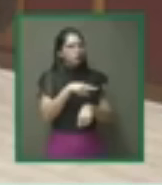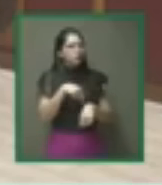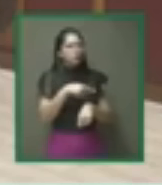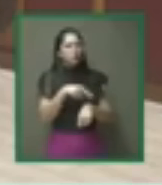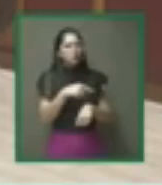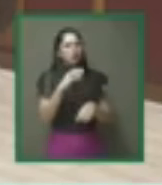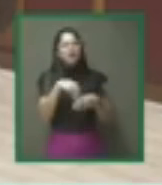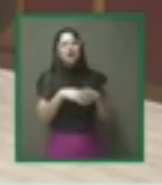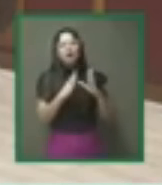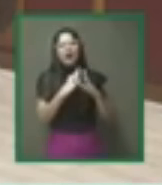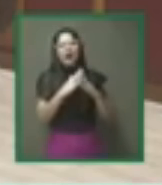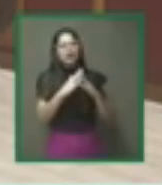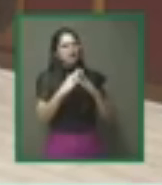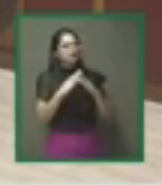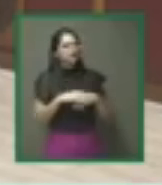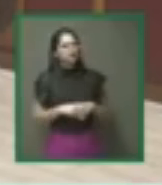aí?